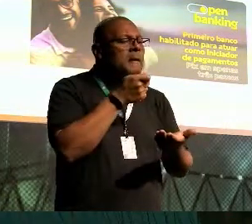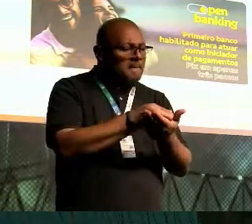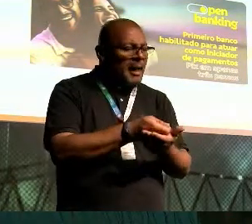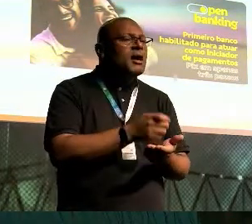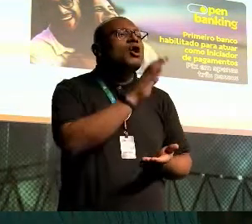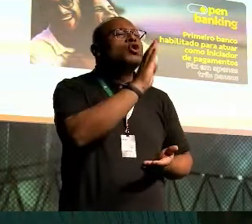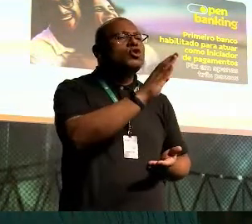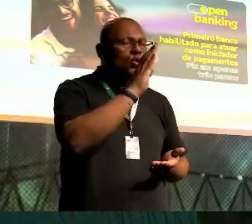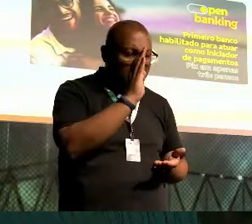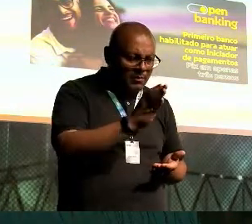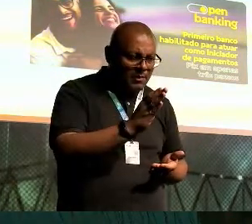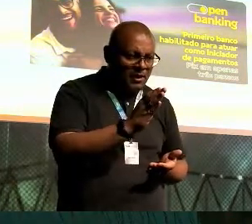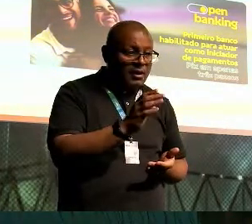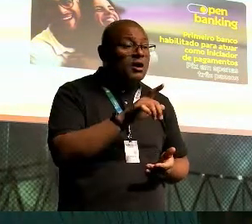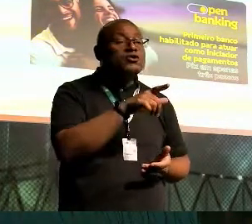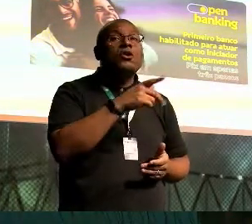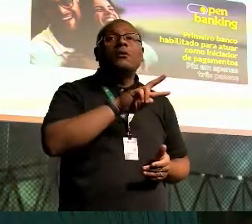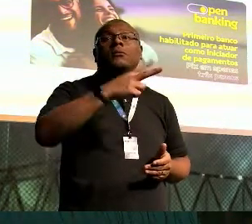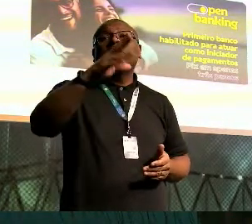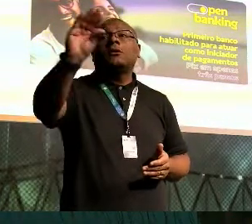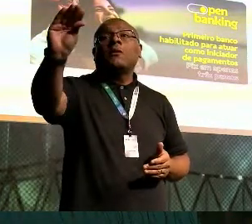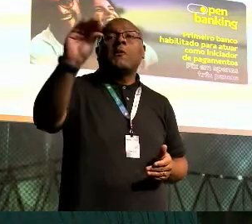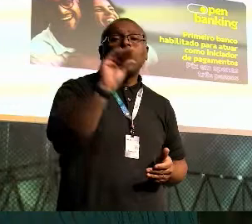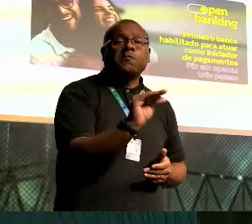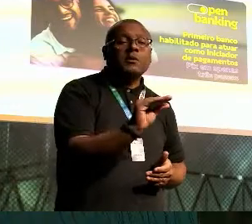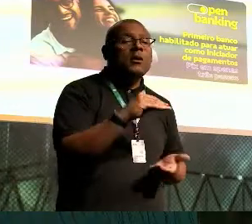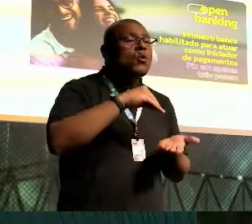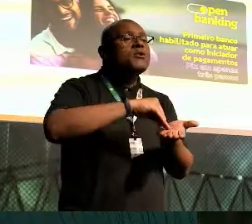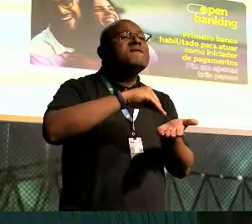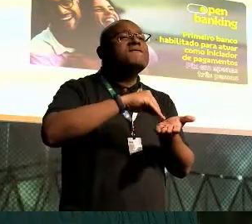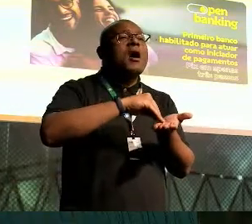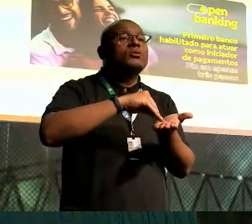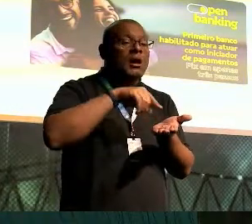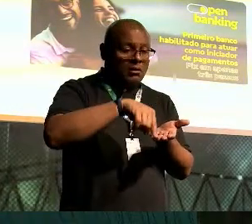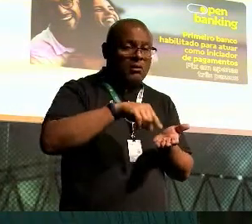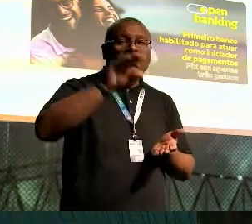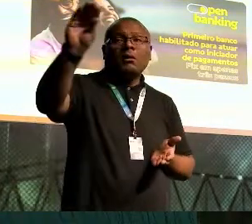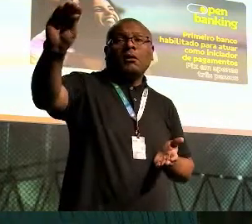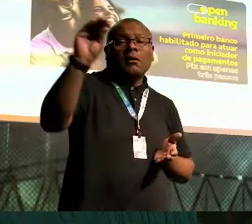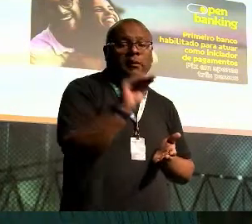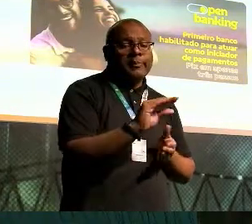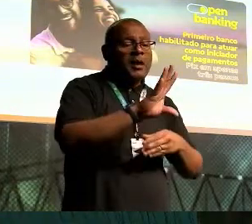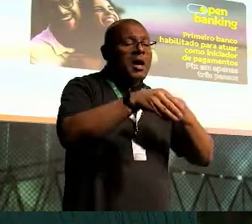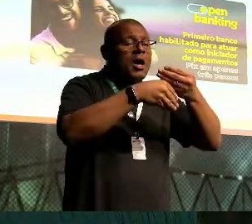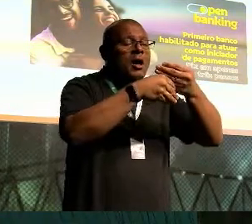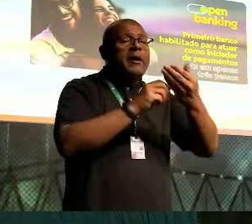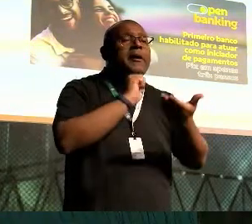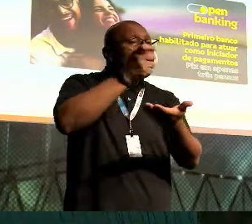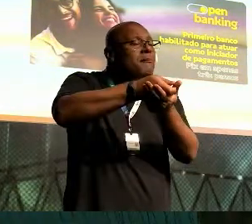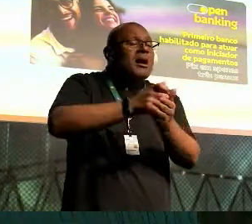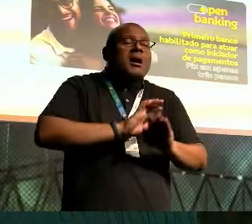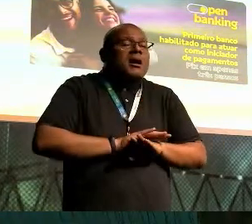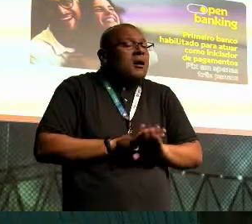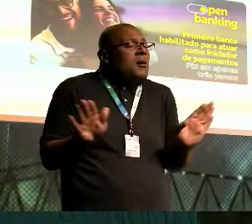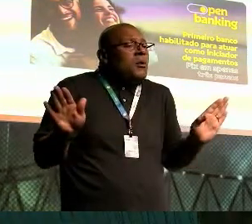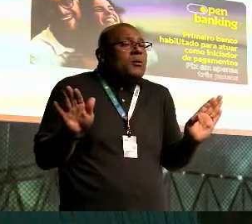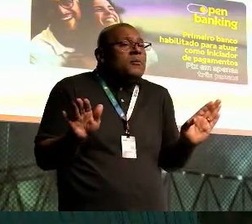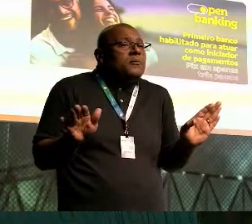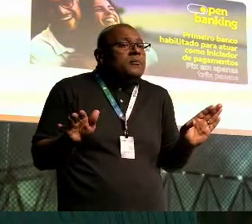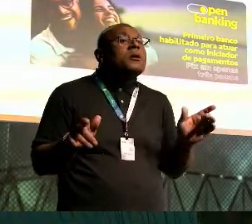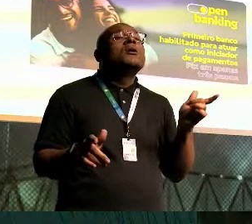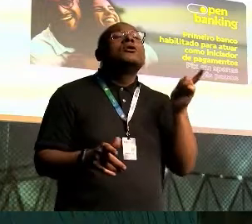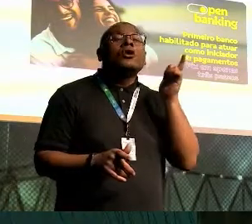Brasil, certo? Só ser direcionado e confirmar onde tem o maior saldo. Né? Então, ele vai